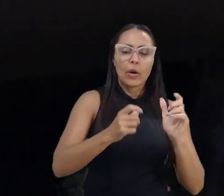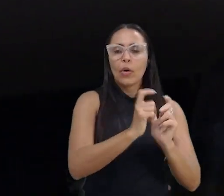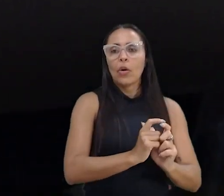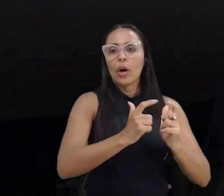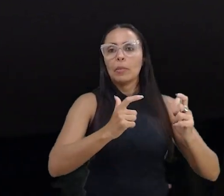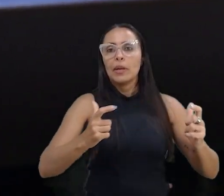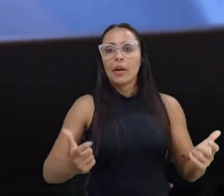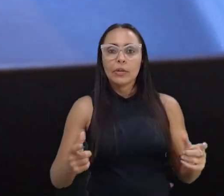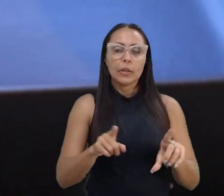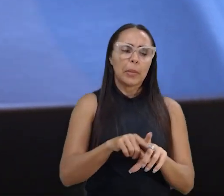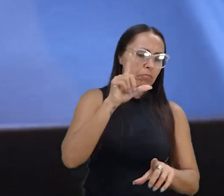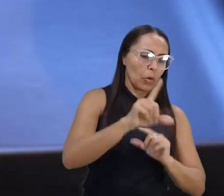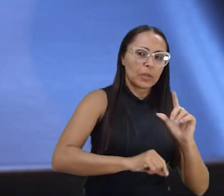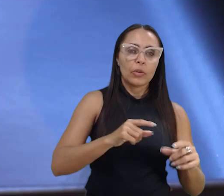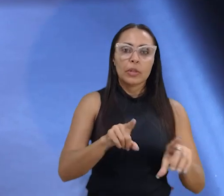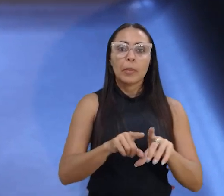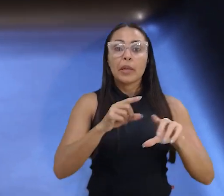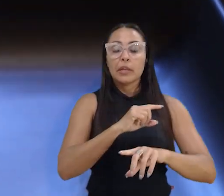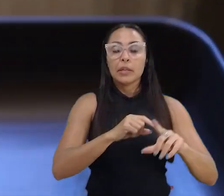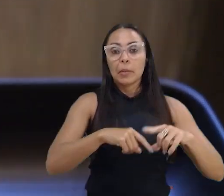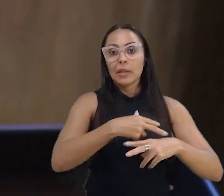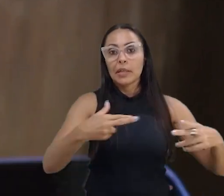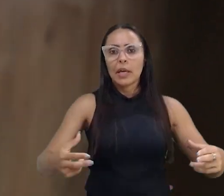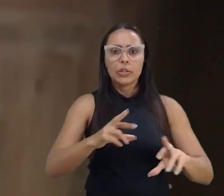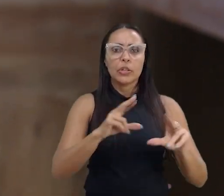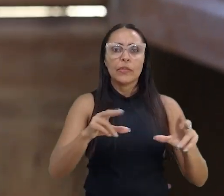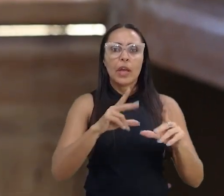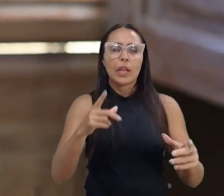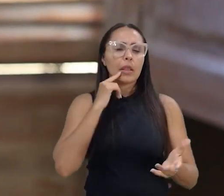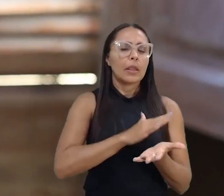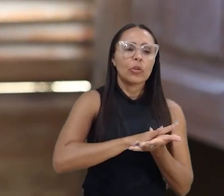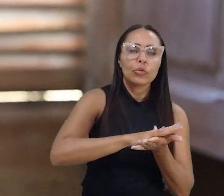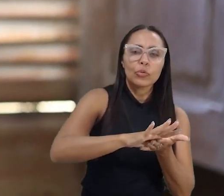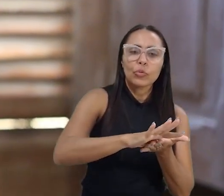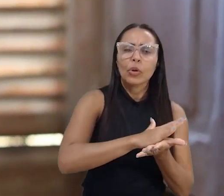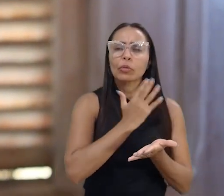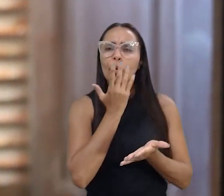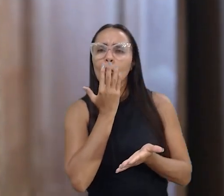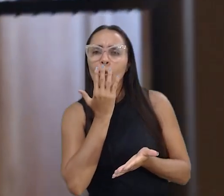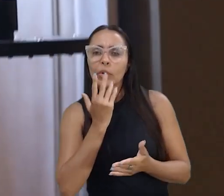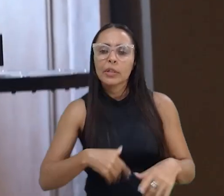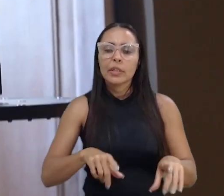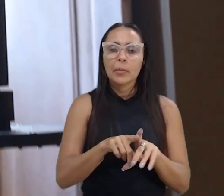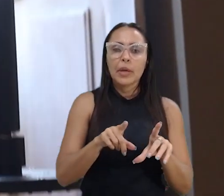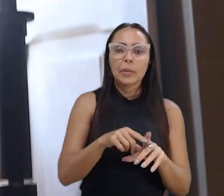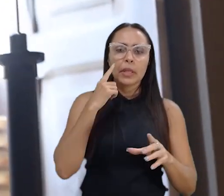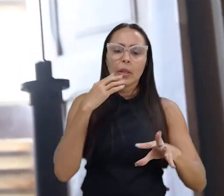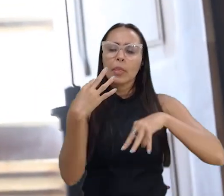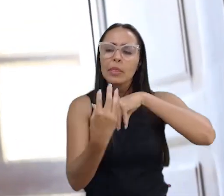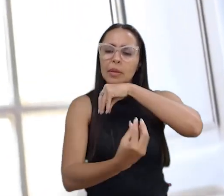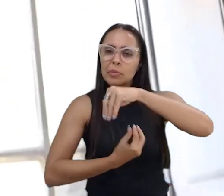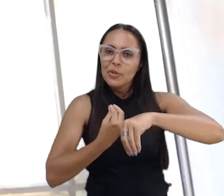não só o alcance como as opções, com diferentes materiais, cores, texturas, arranjos, e aí sim permitindo que a gente